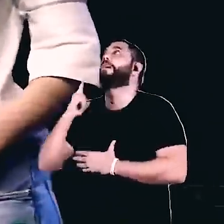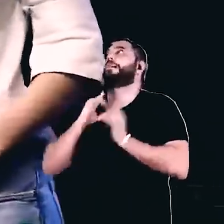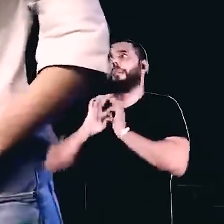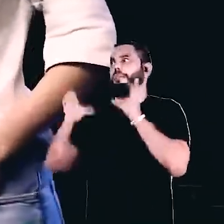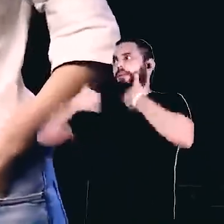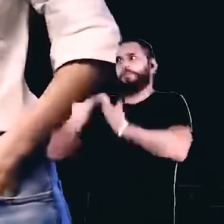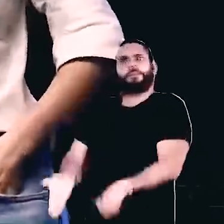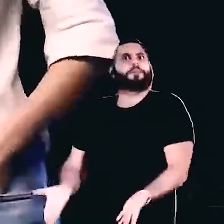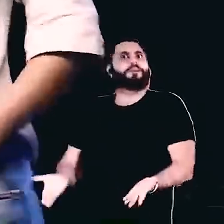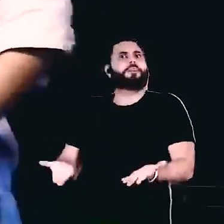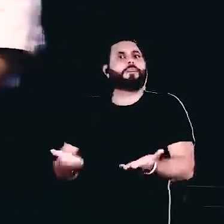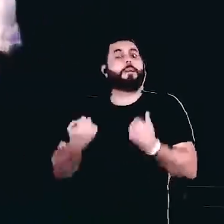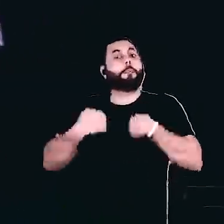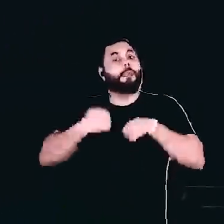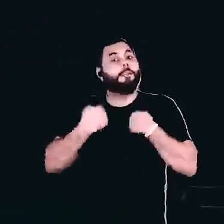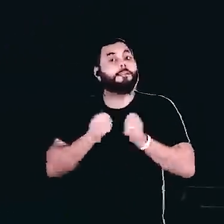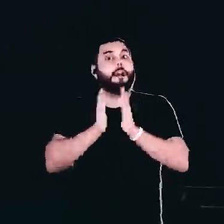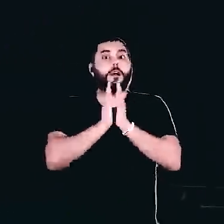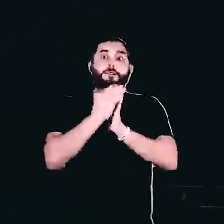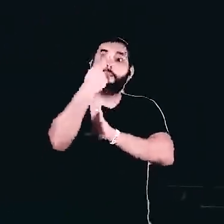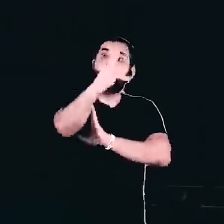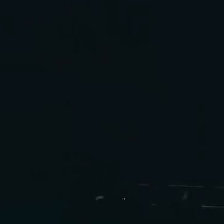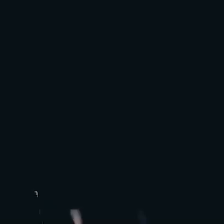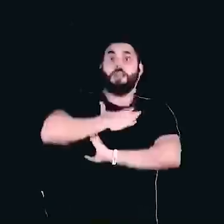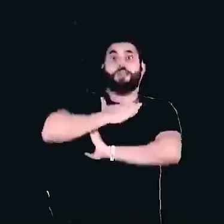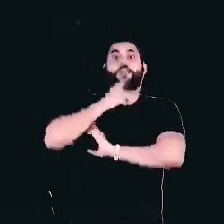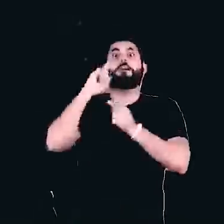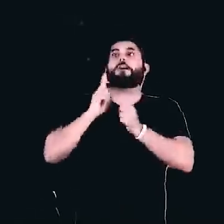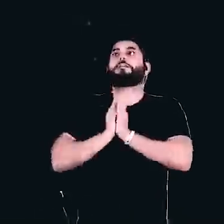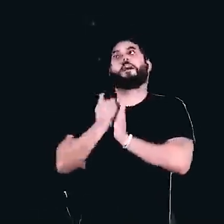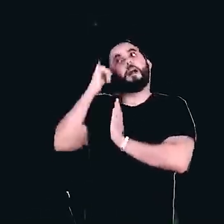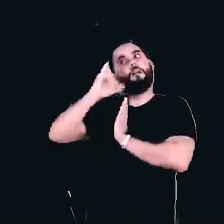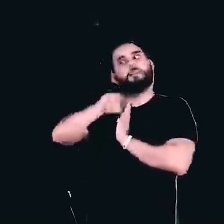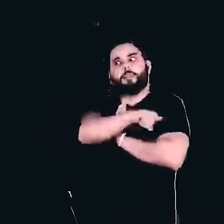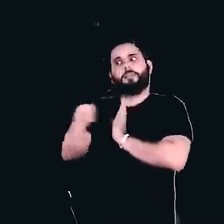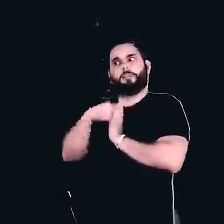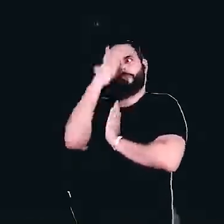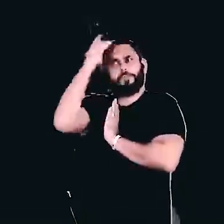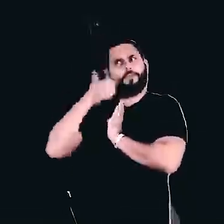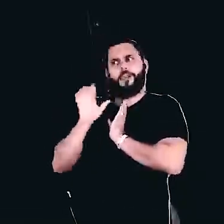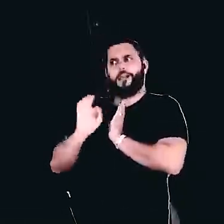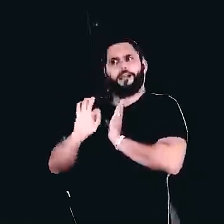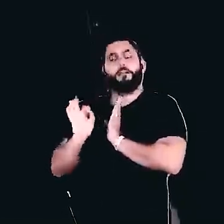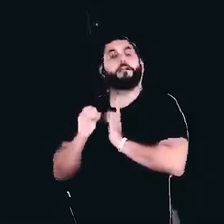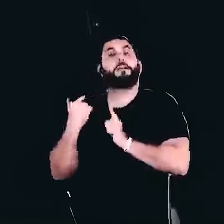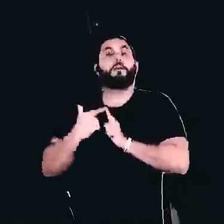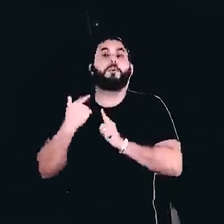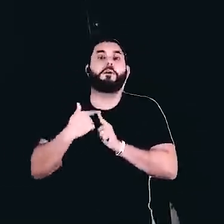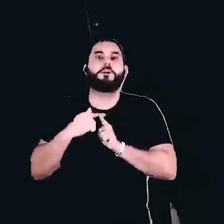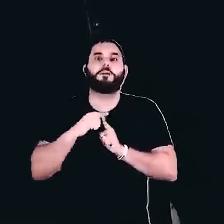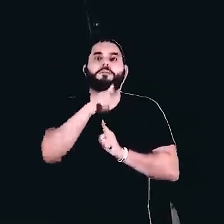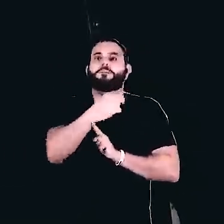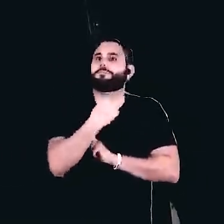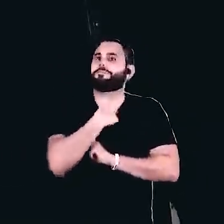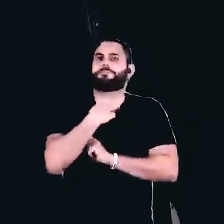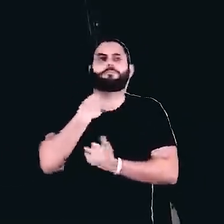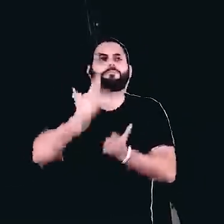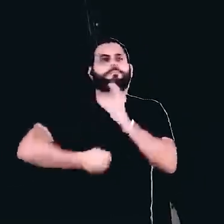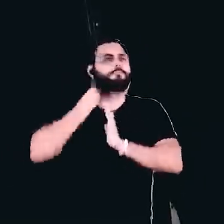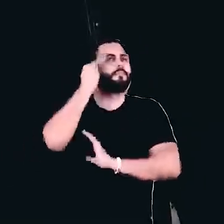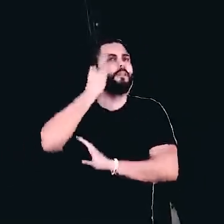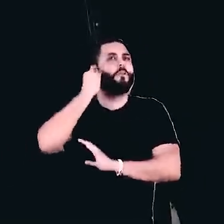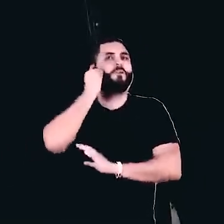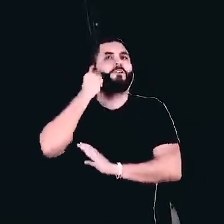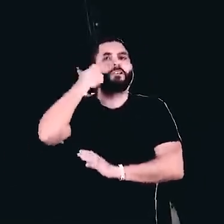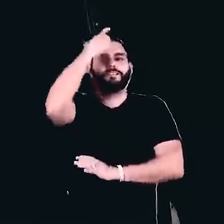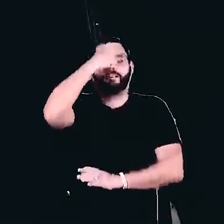Essa tem que ser a minha oração e a sua oração todos os dias, porque Porque a gente nunca deve perder a oportunidade